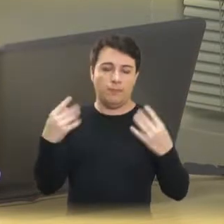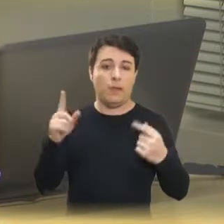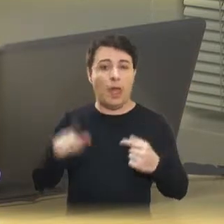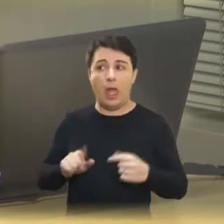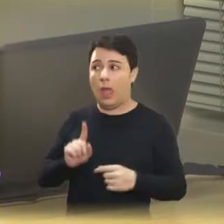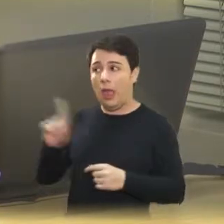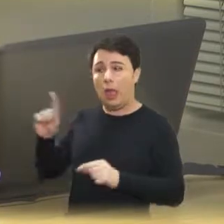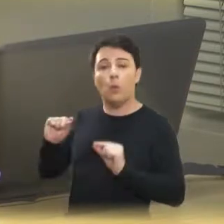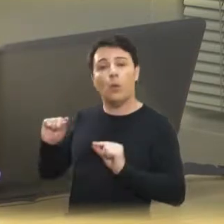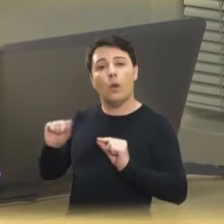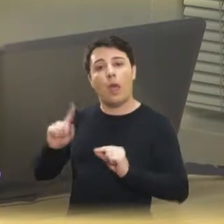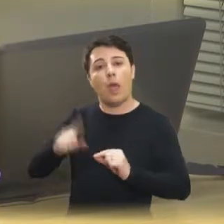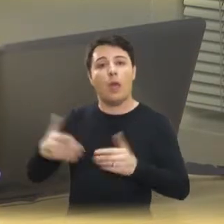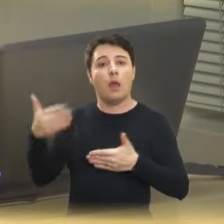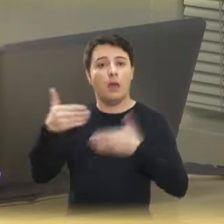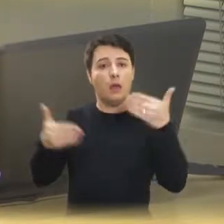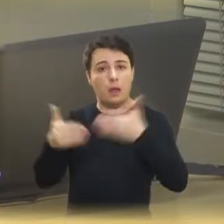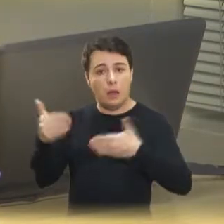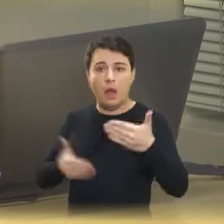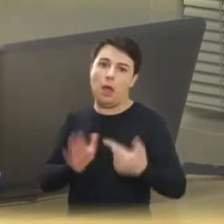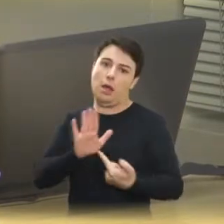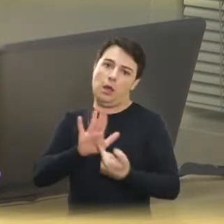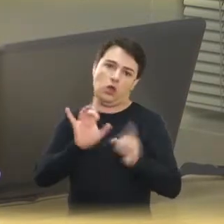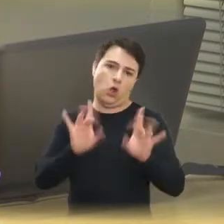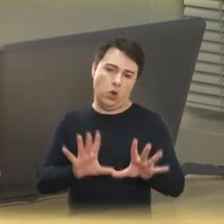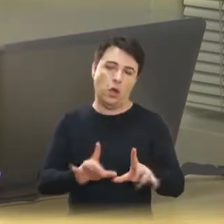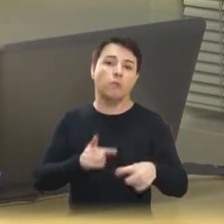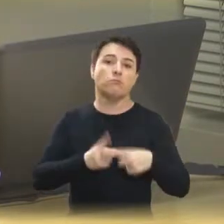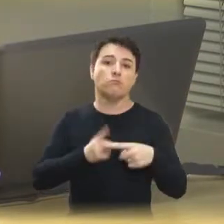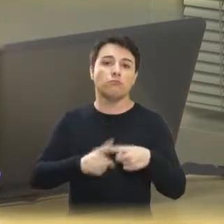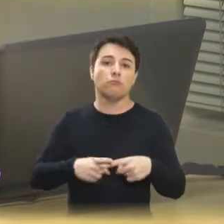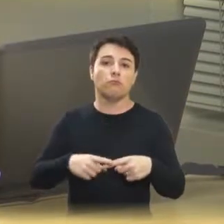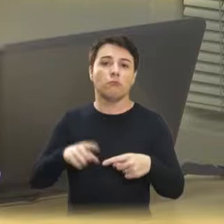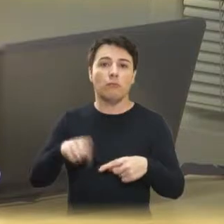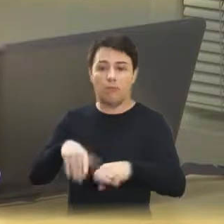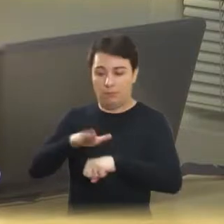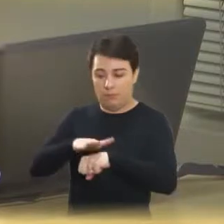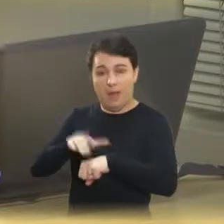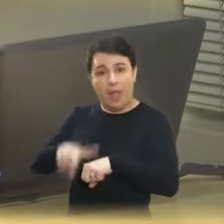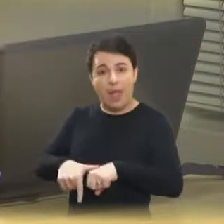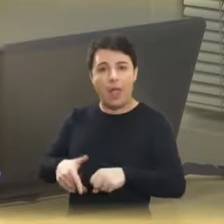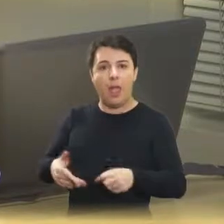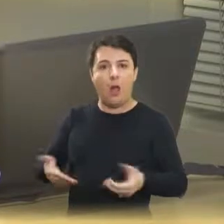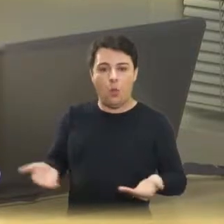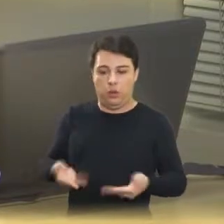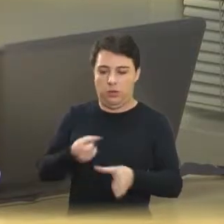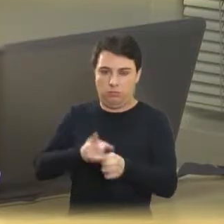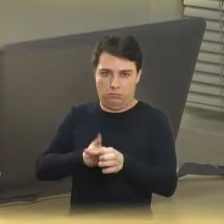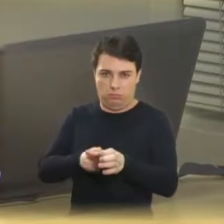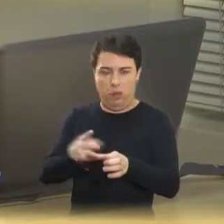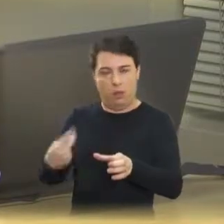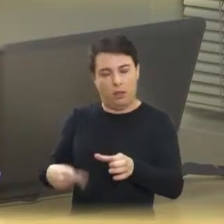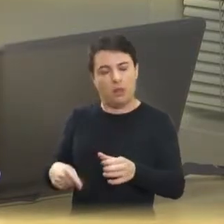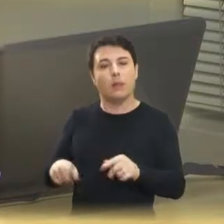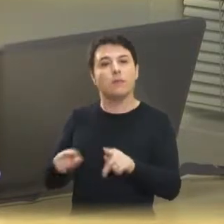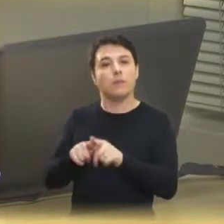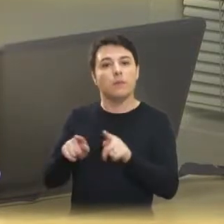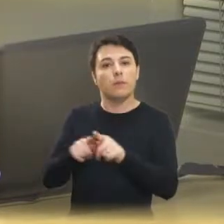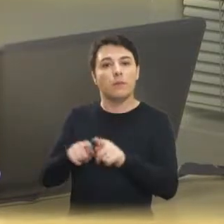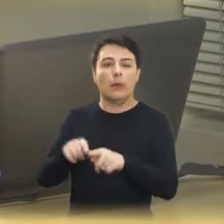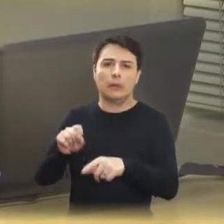a apresentação que a gente queria fazer desse momento que a cidade tem e